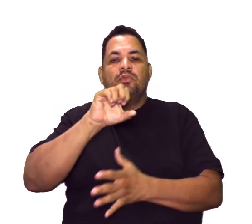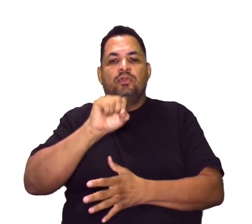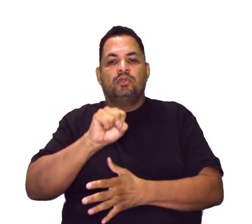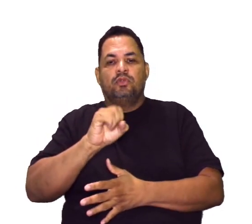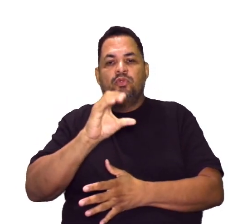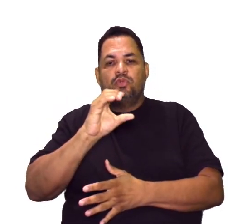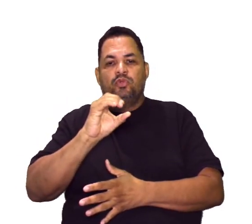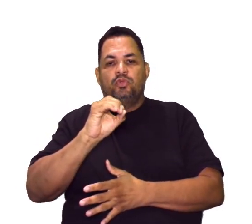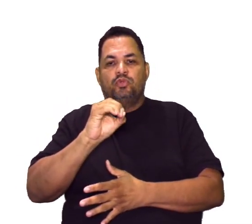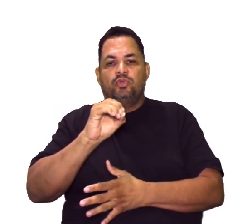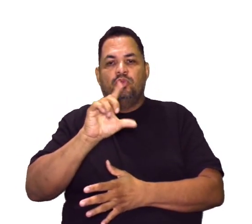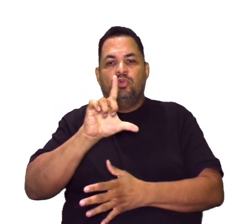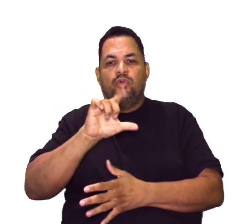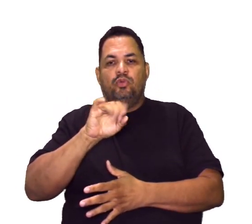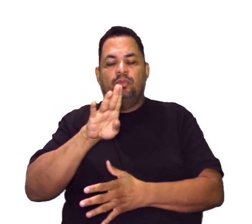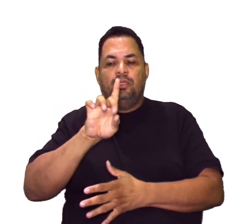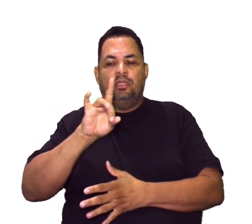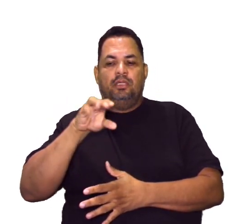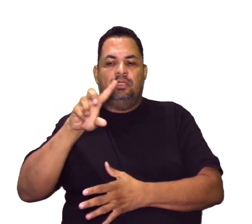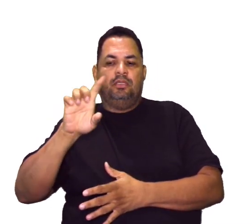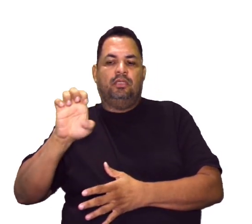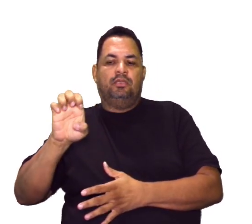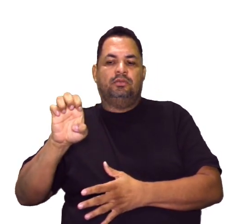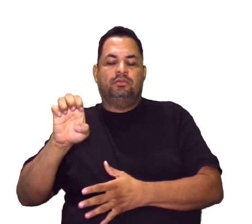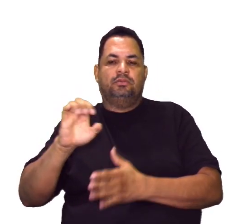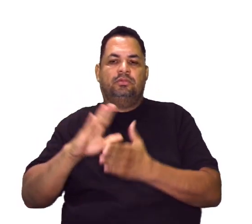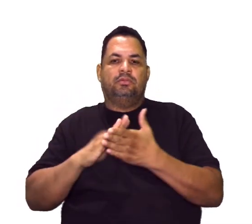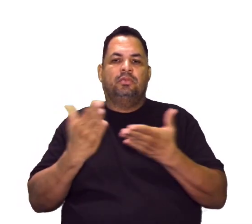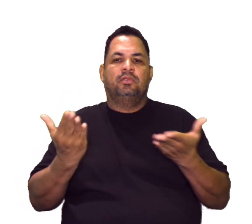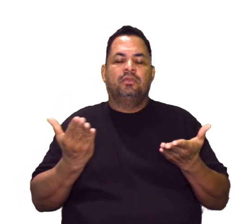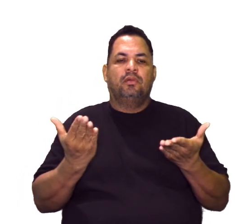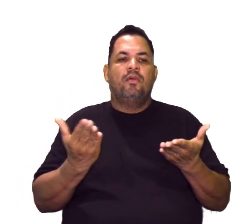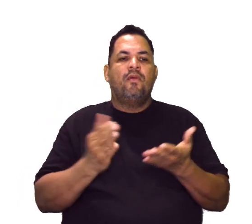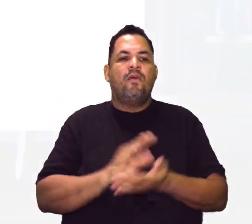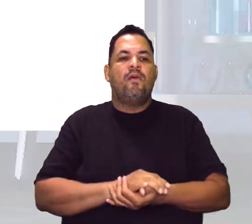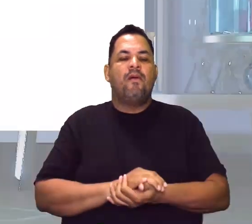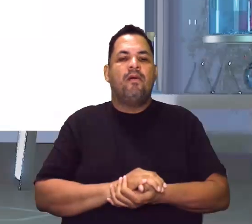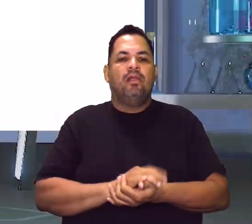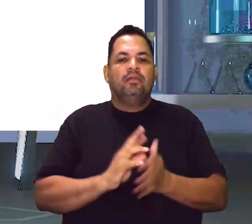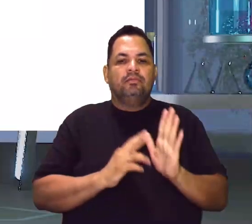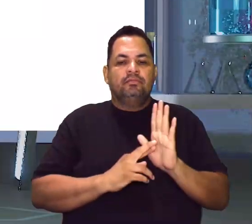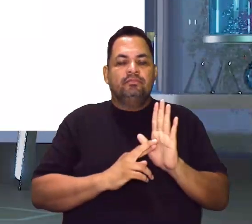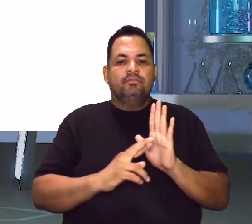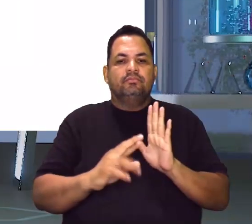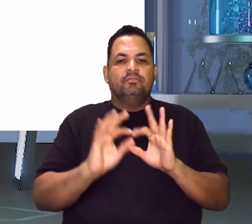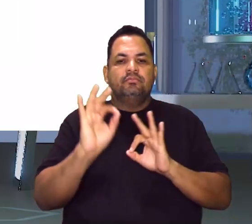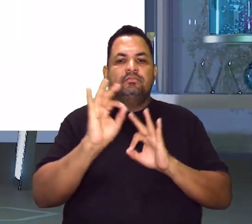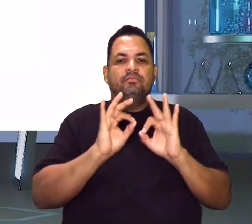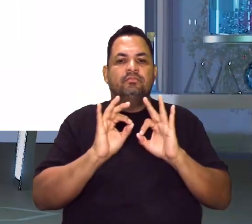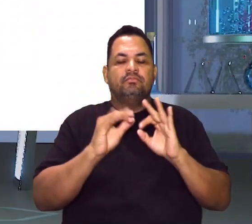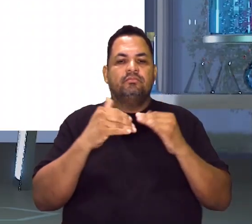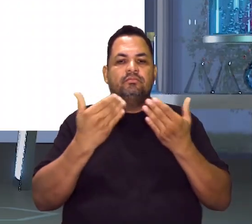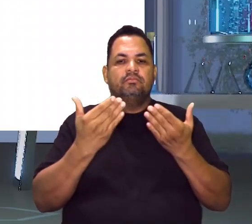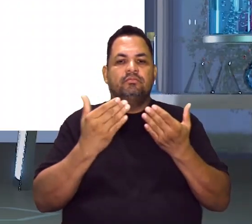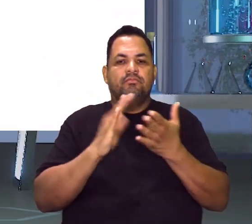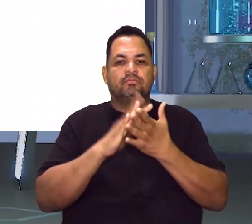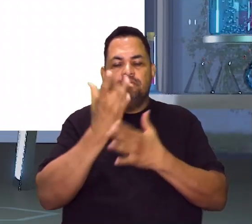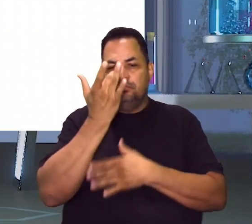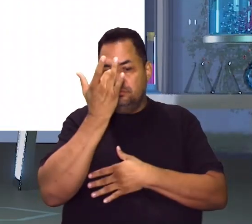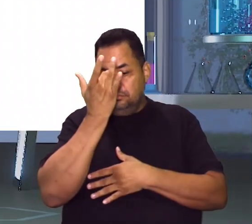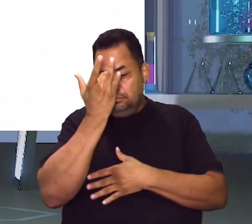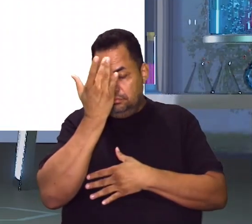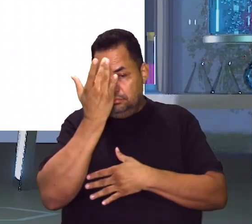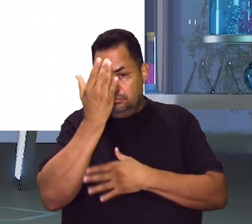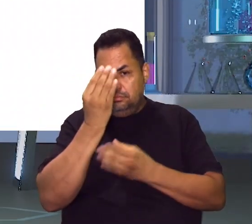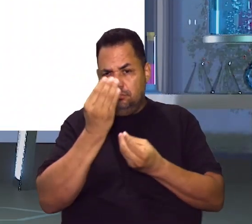solubilidade? Ok? Geralmente, meu aluno, solubilidade representa a